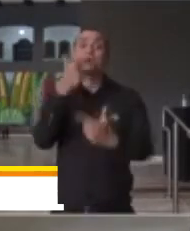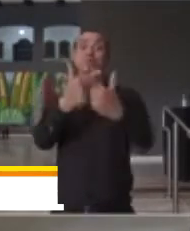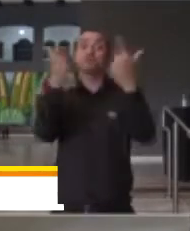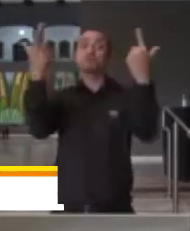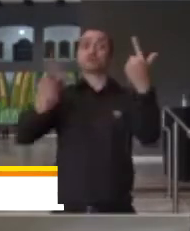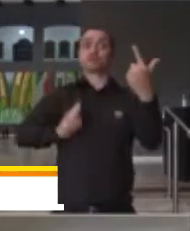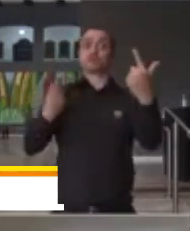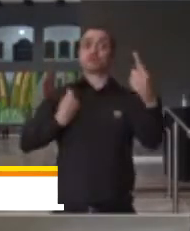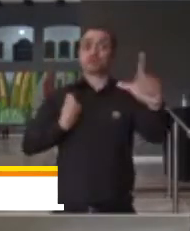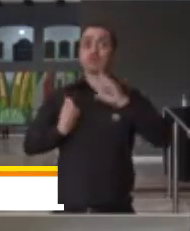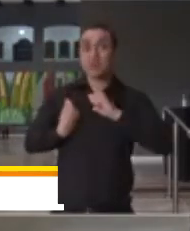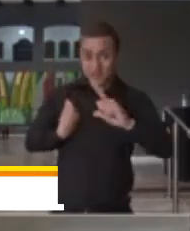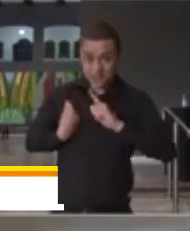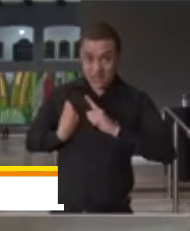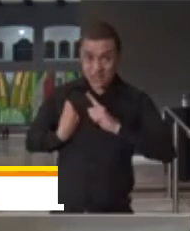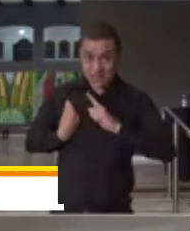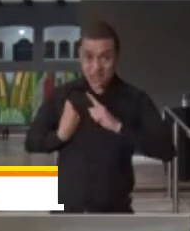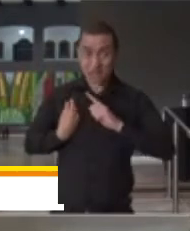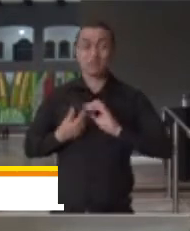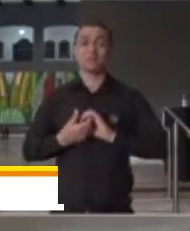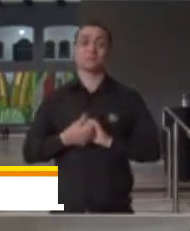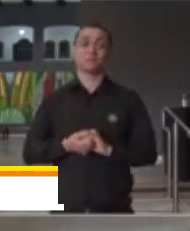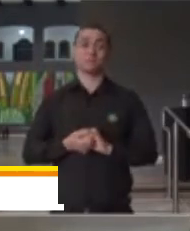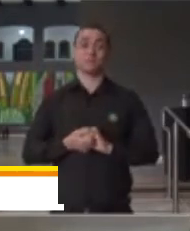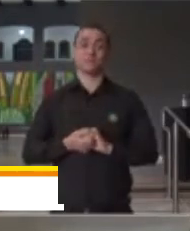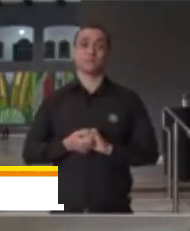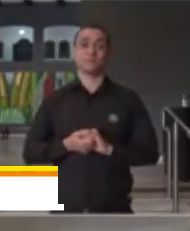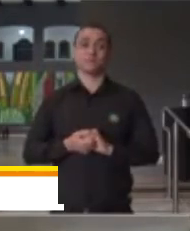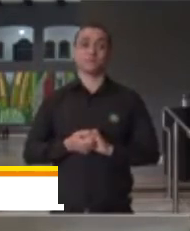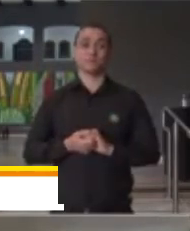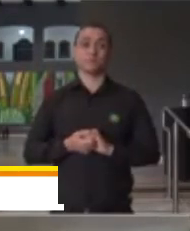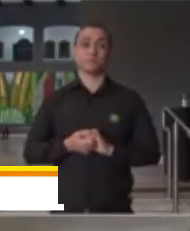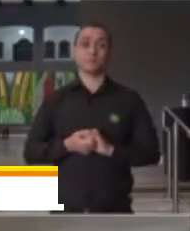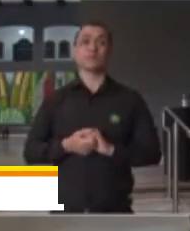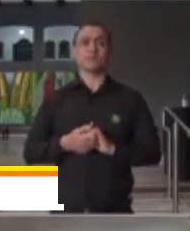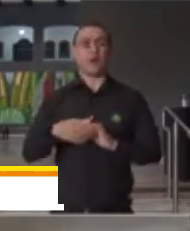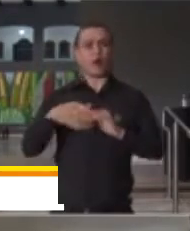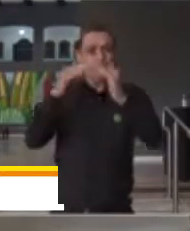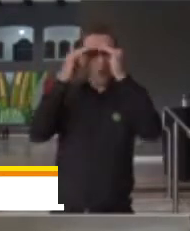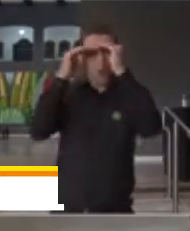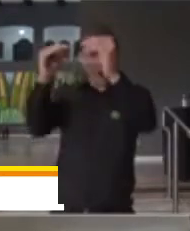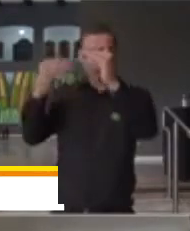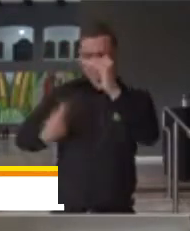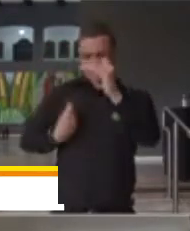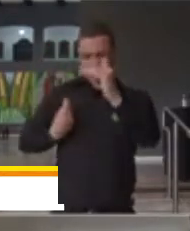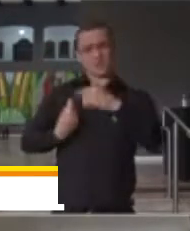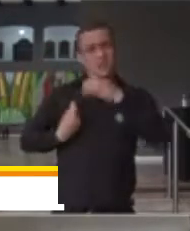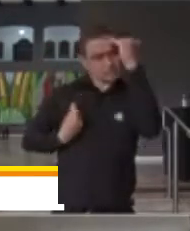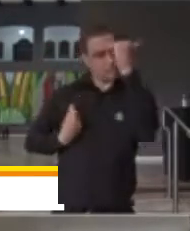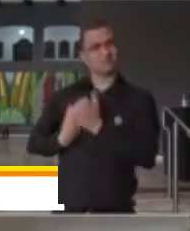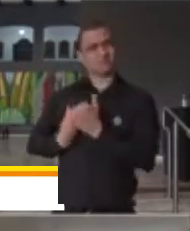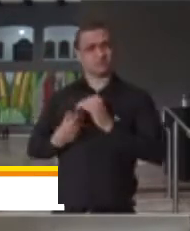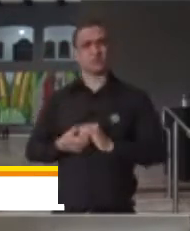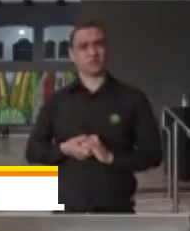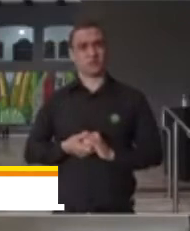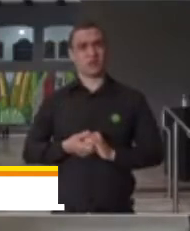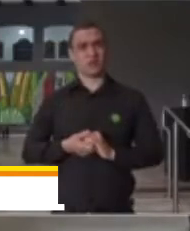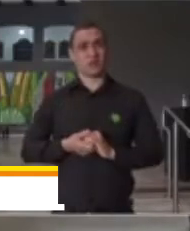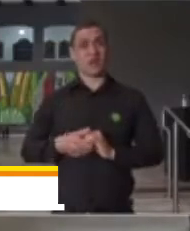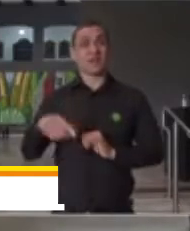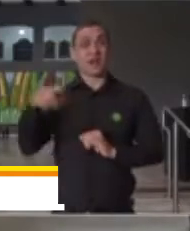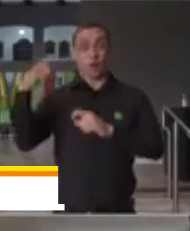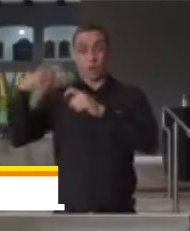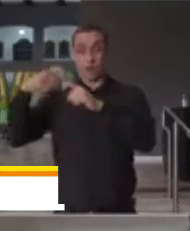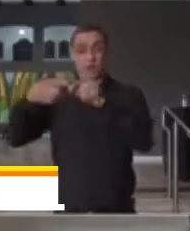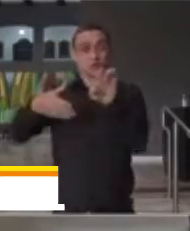mães aos seus lados e respeitem a vida a respeito a